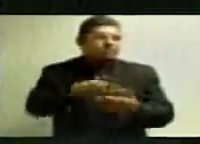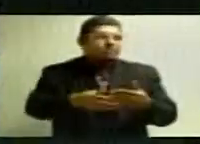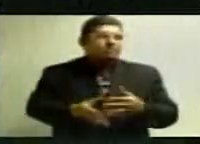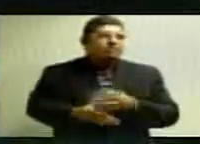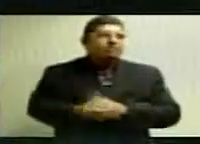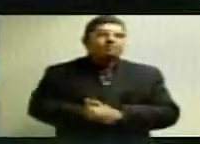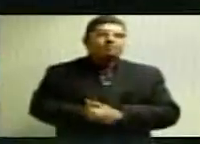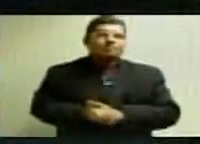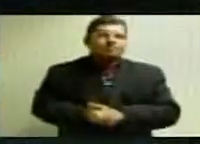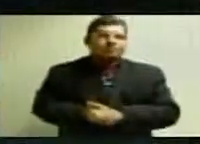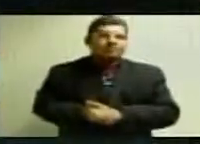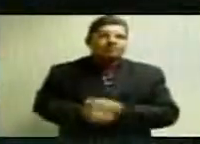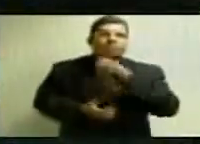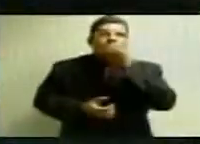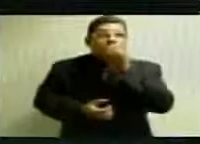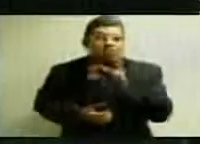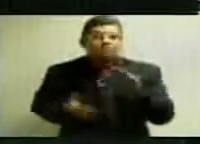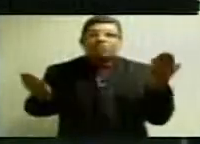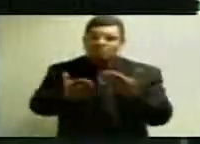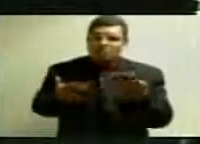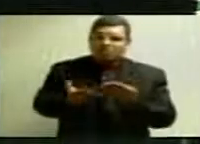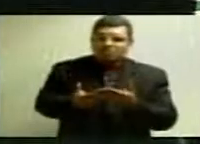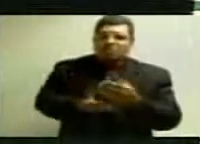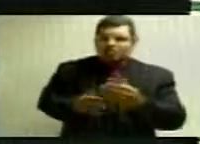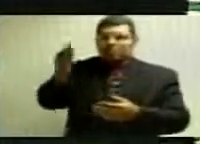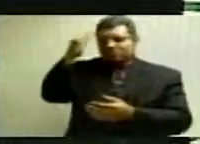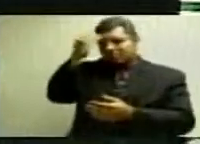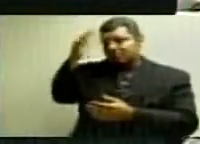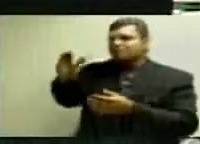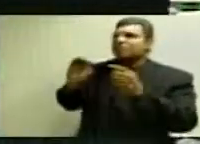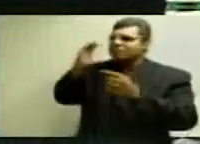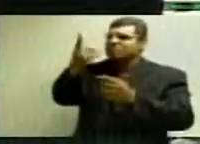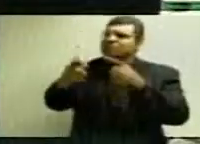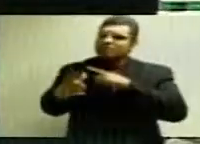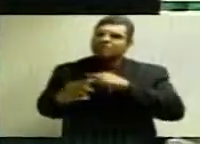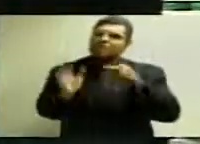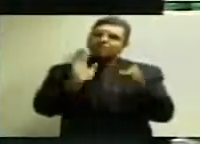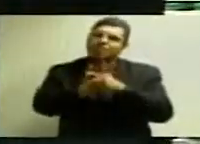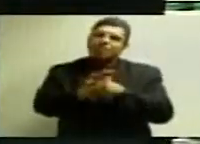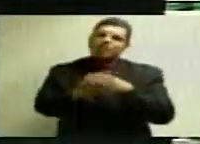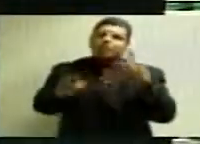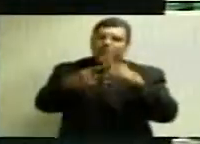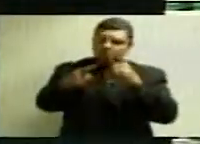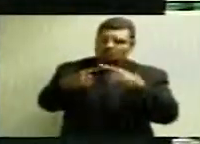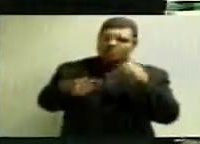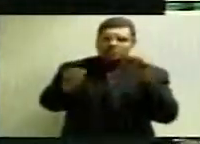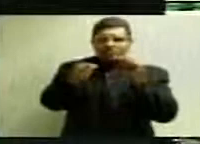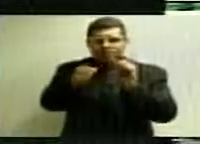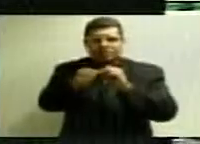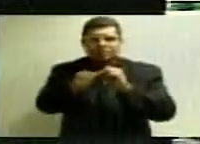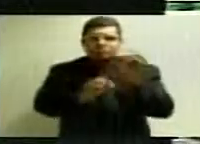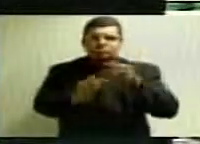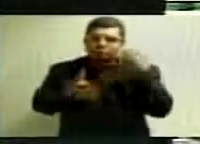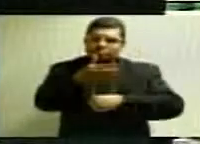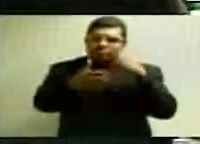economicamente. Graças a Deus, claro que nós também temos a nossa parte nisso, porque nós fizemos essa